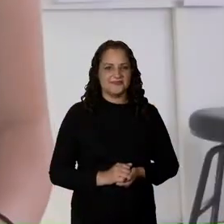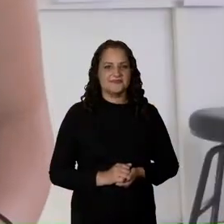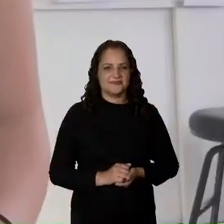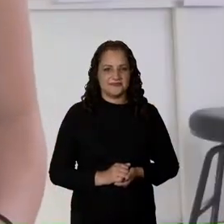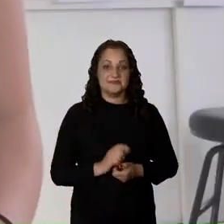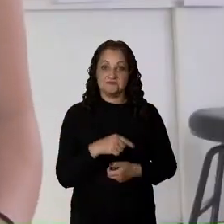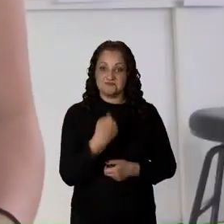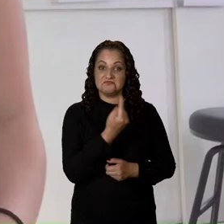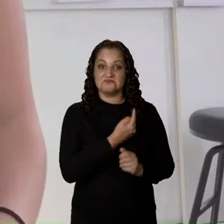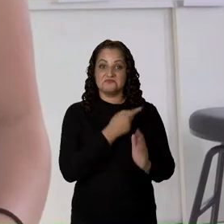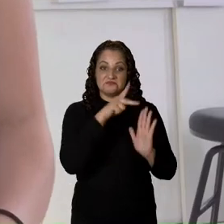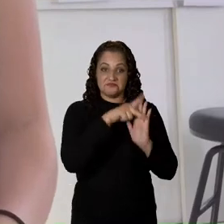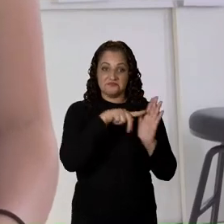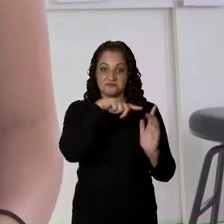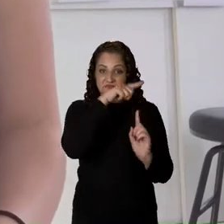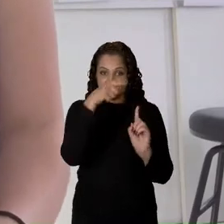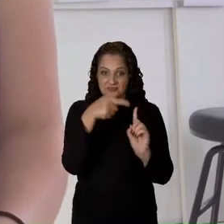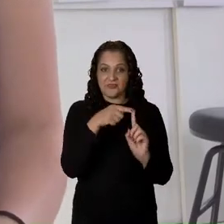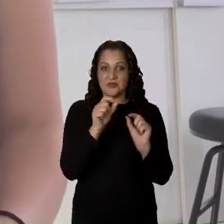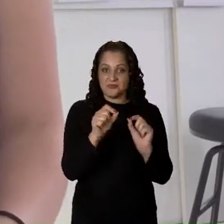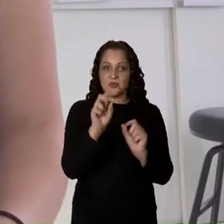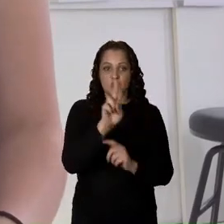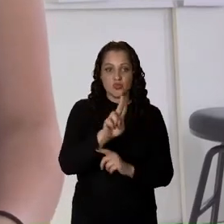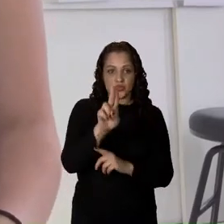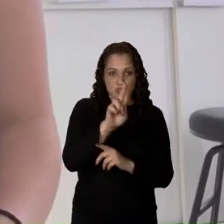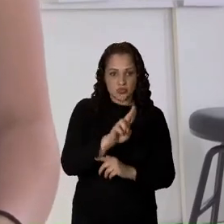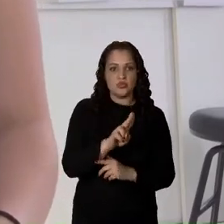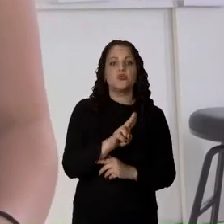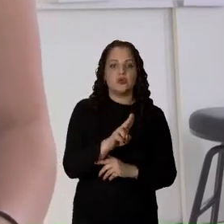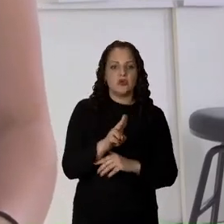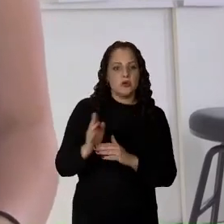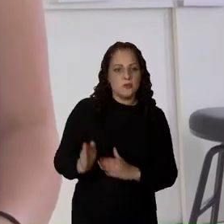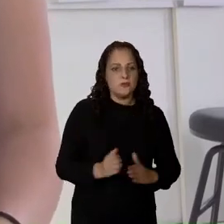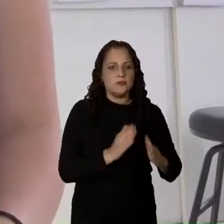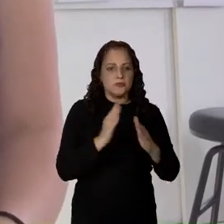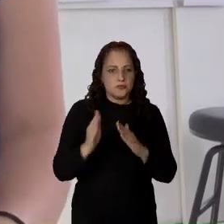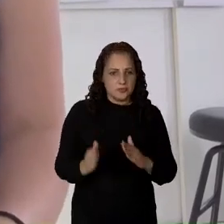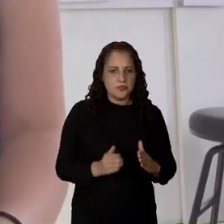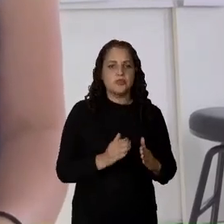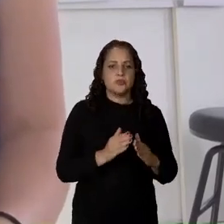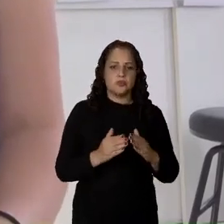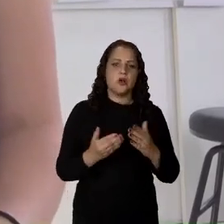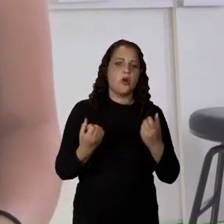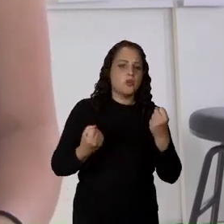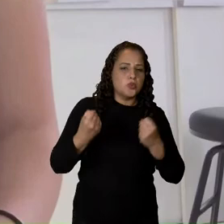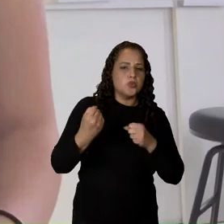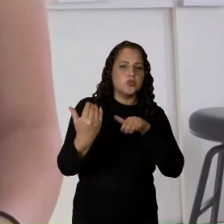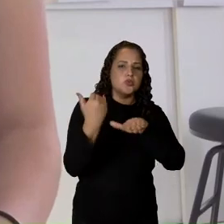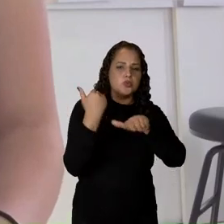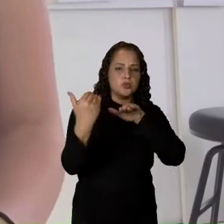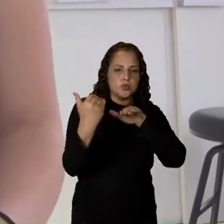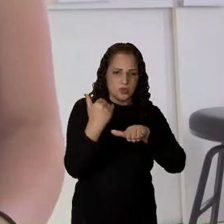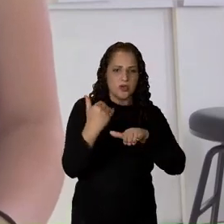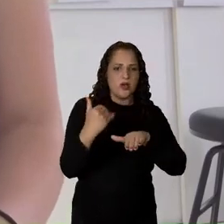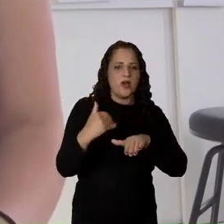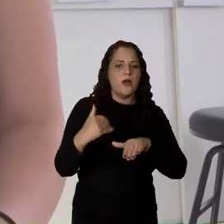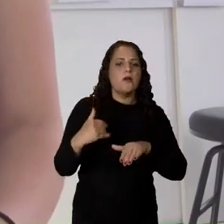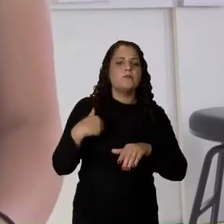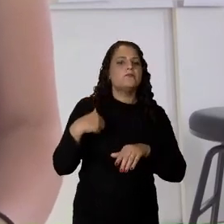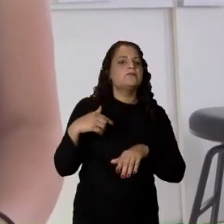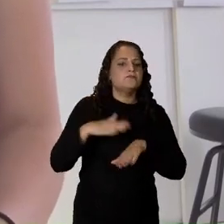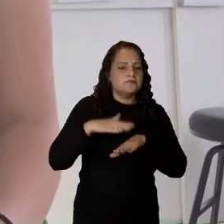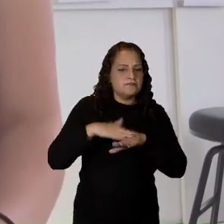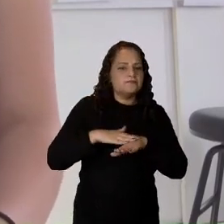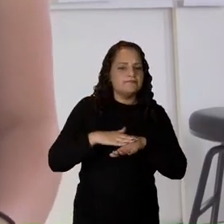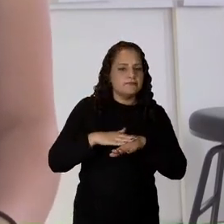O nosso projeto tem como objetivo utilizar os ventos produzidos por veículos em rodovias para a geração de energia, assim atenuando o custo